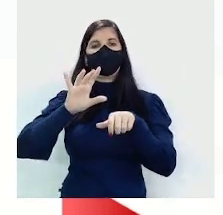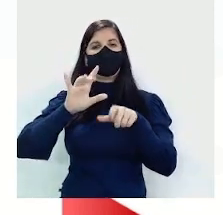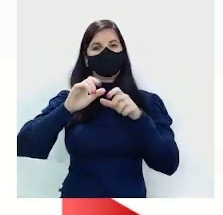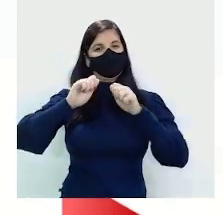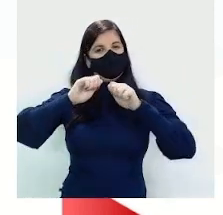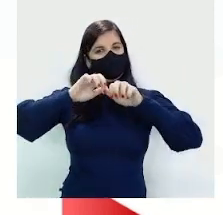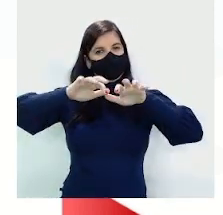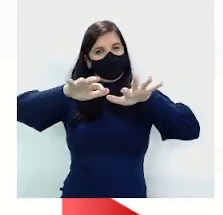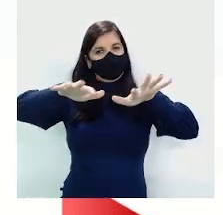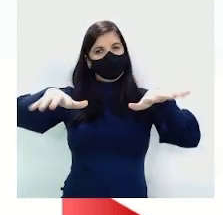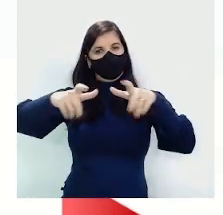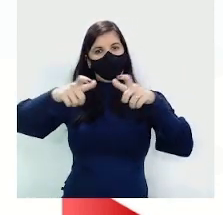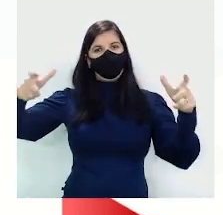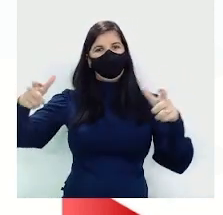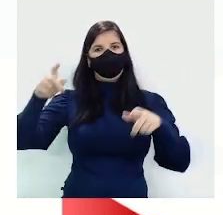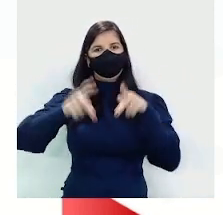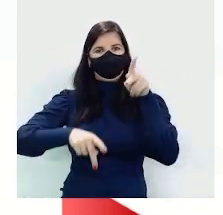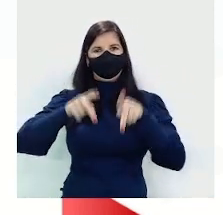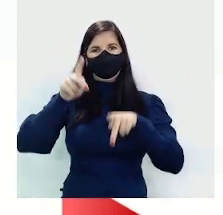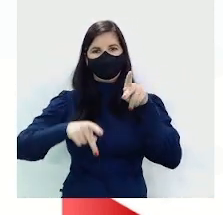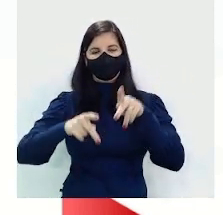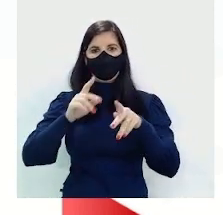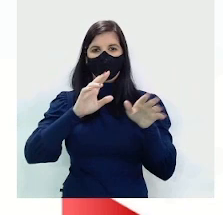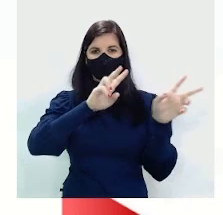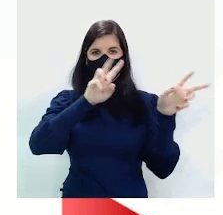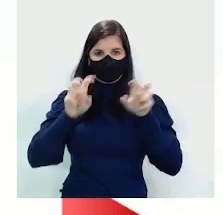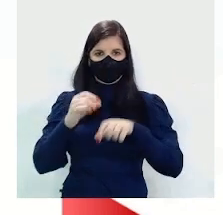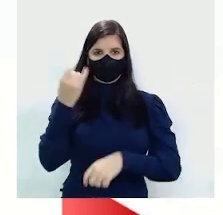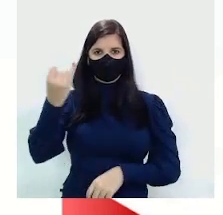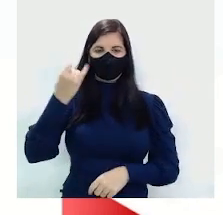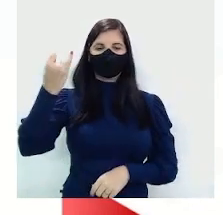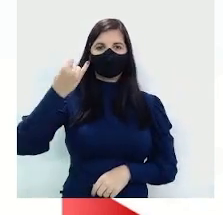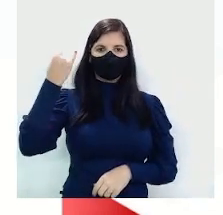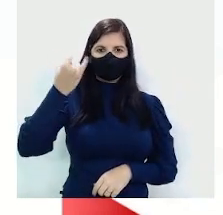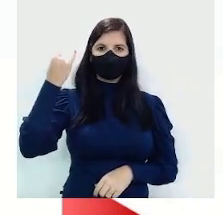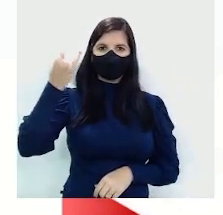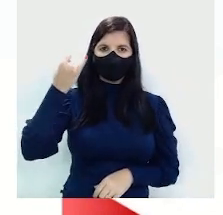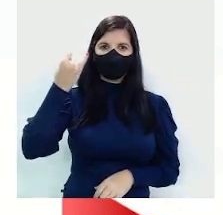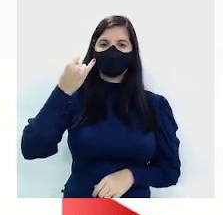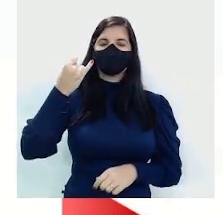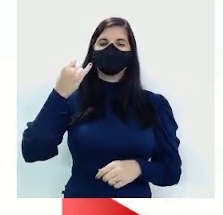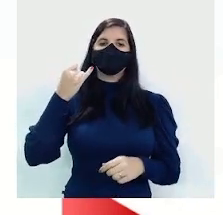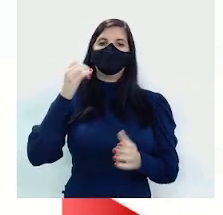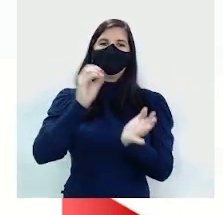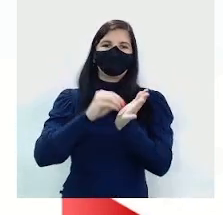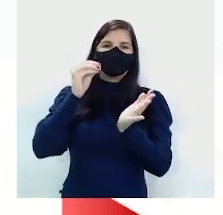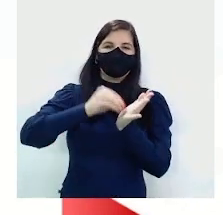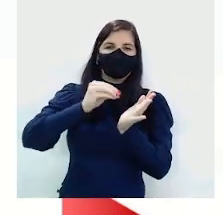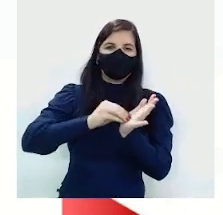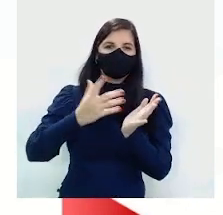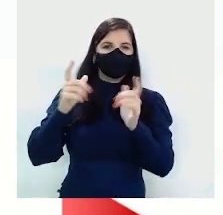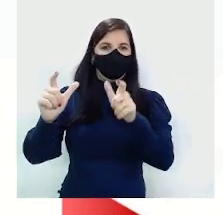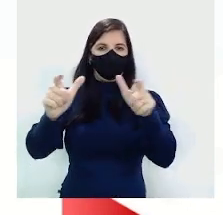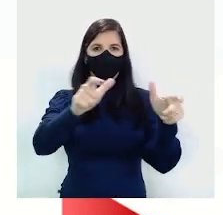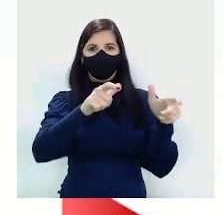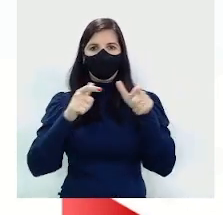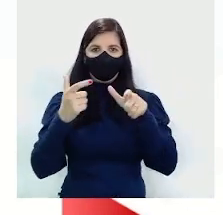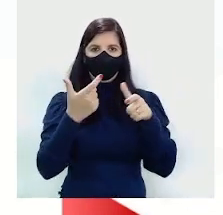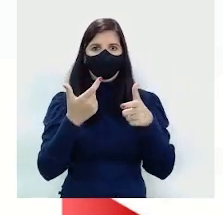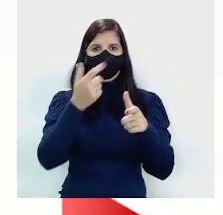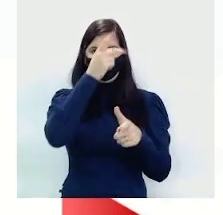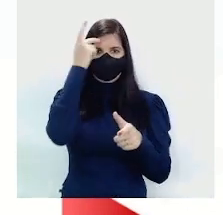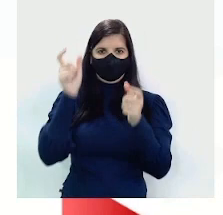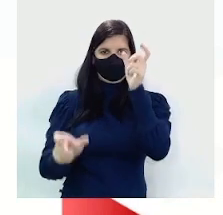grande e diverso público um conteúdo importante que está restrito aos ambientes e